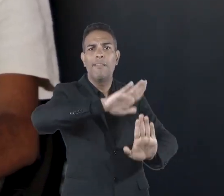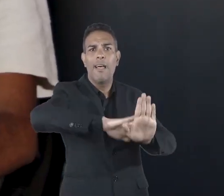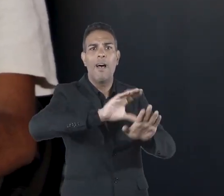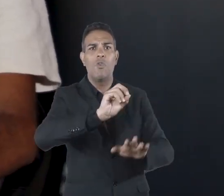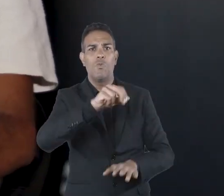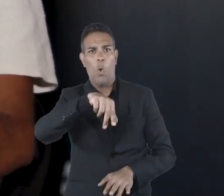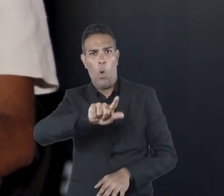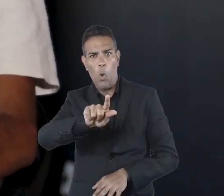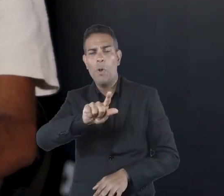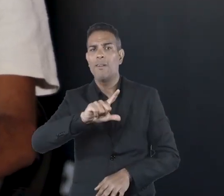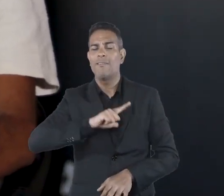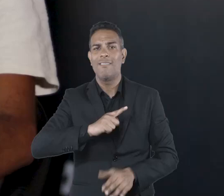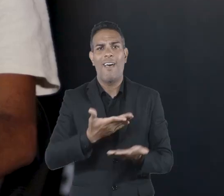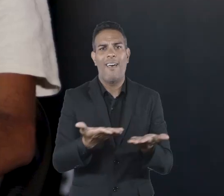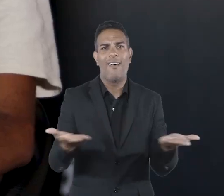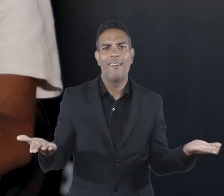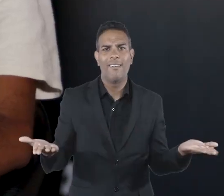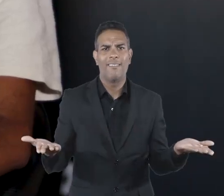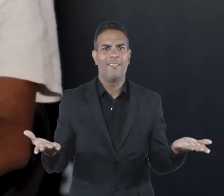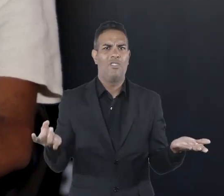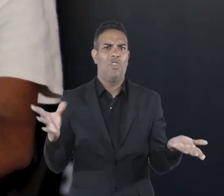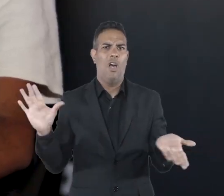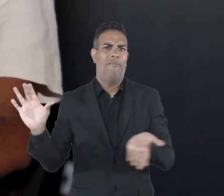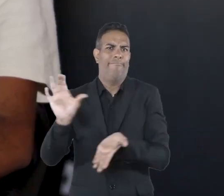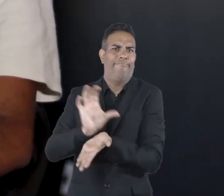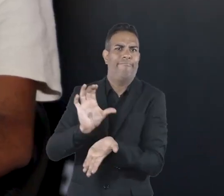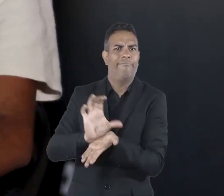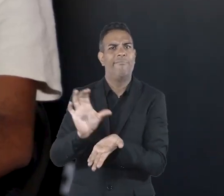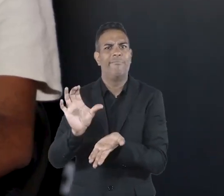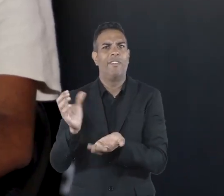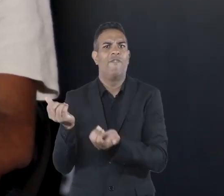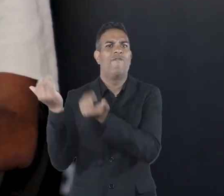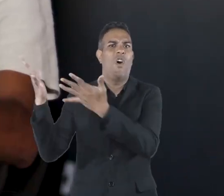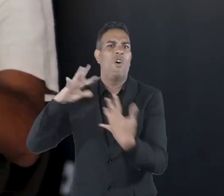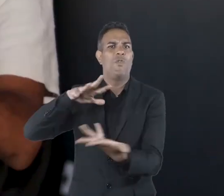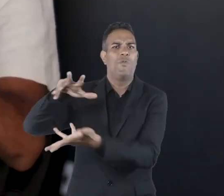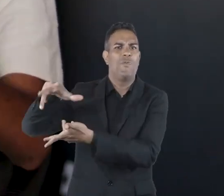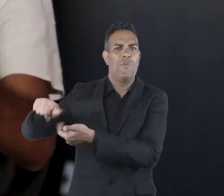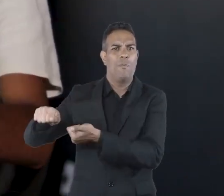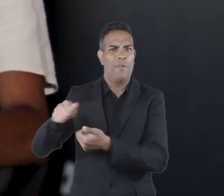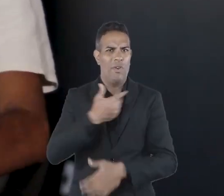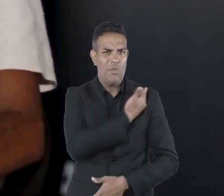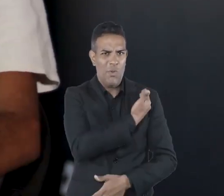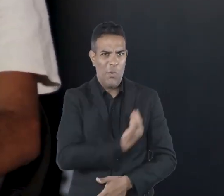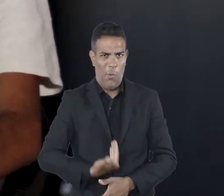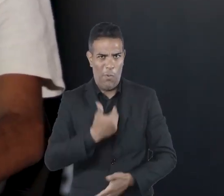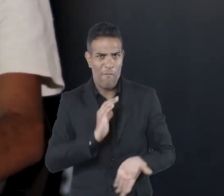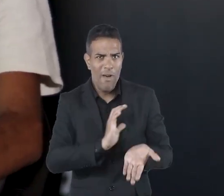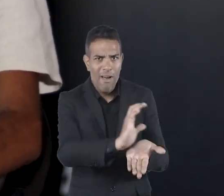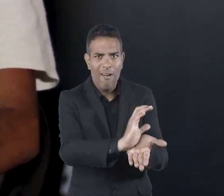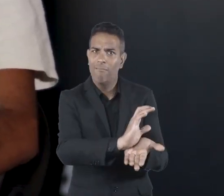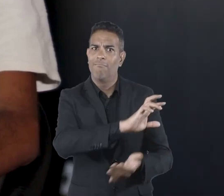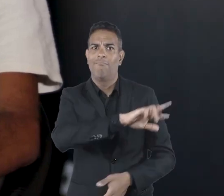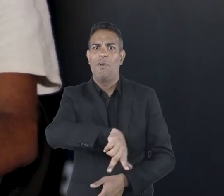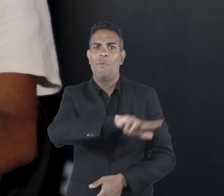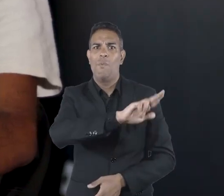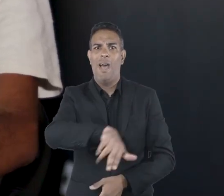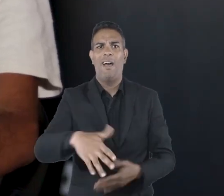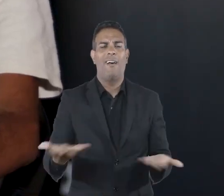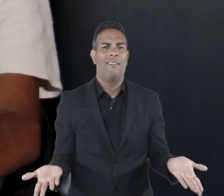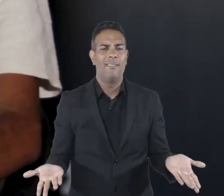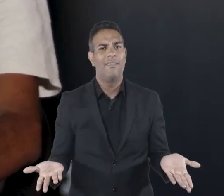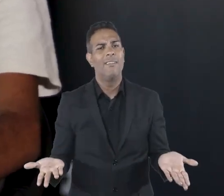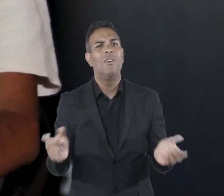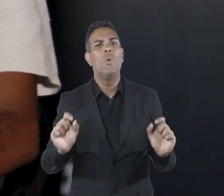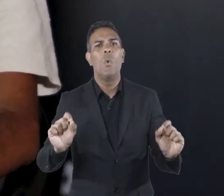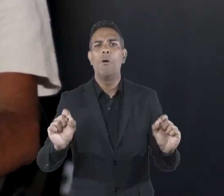confirmar que são pessoas atrás dessa ONG, não é um financiamento extraterrestre, não é o governo,